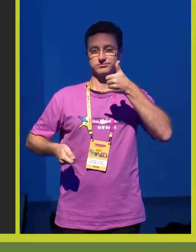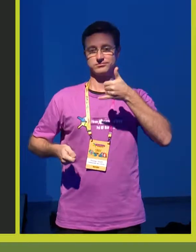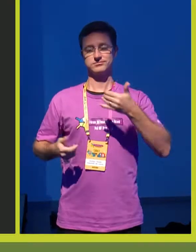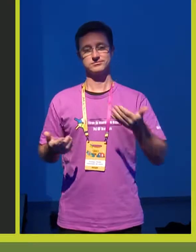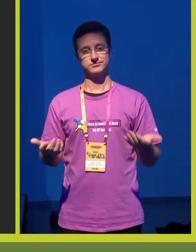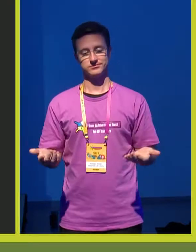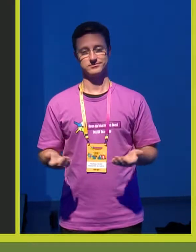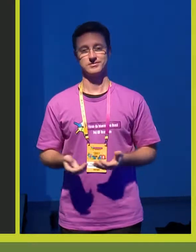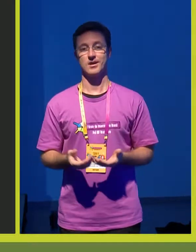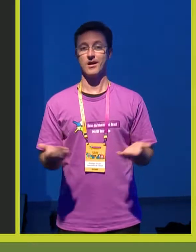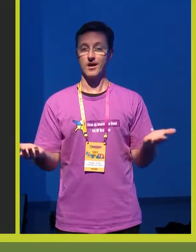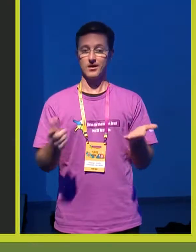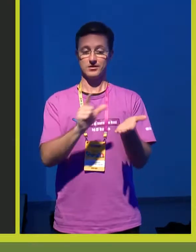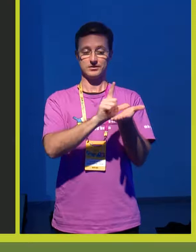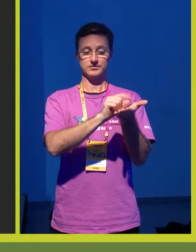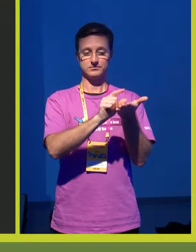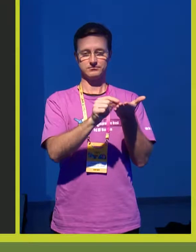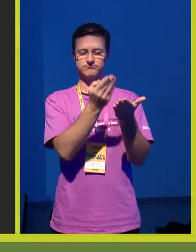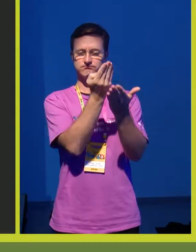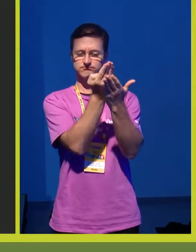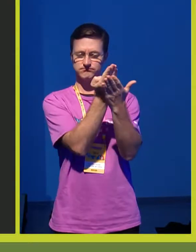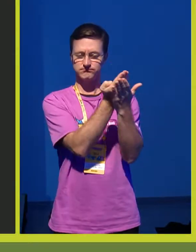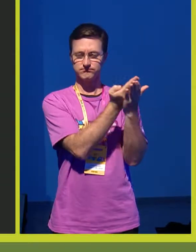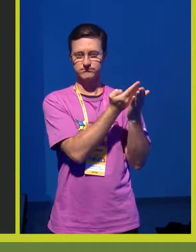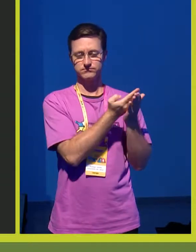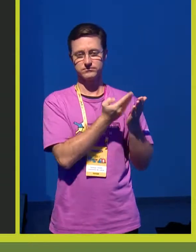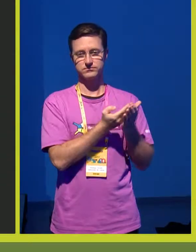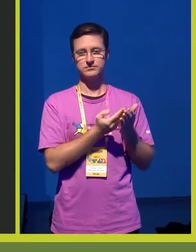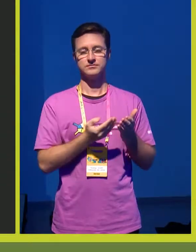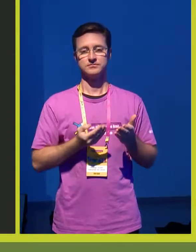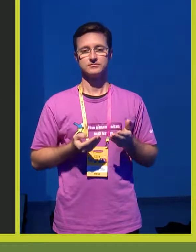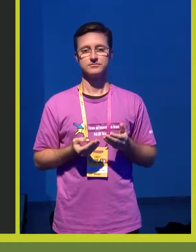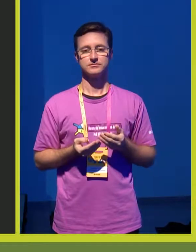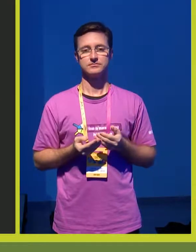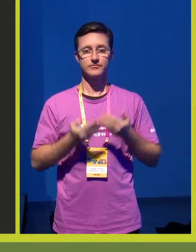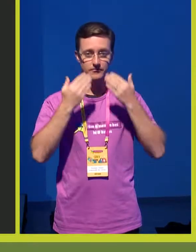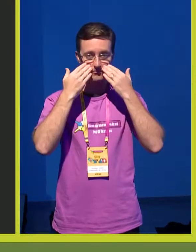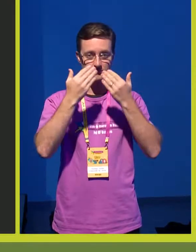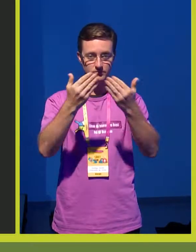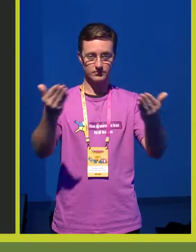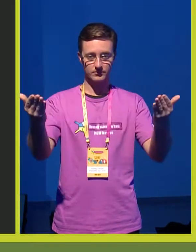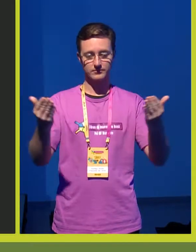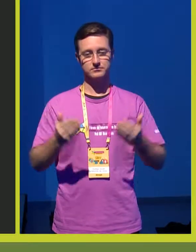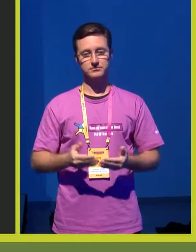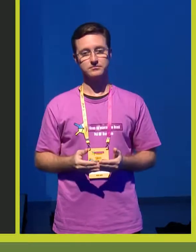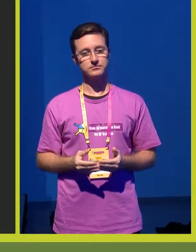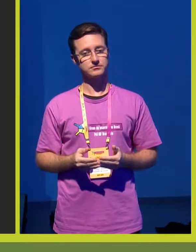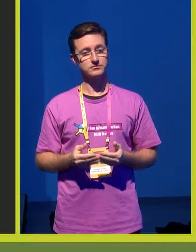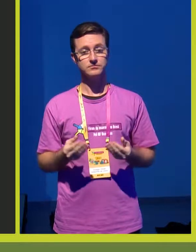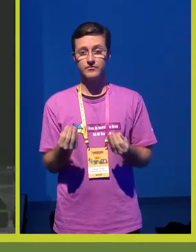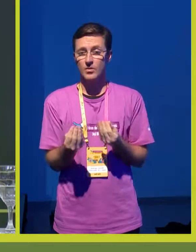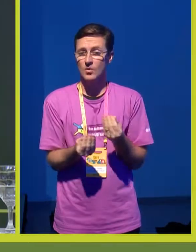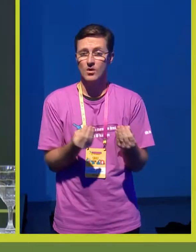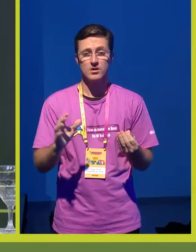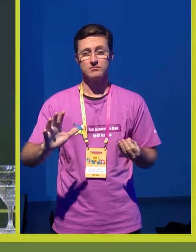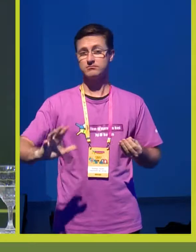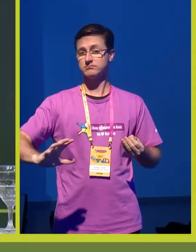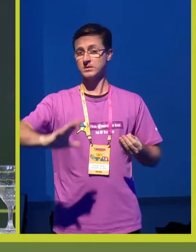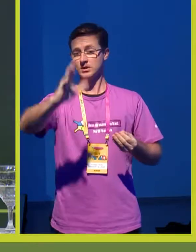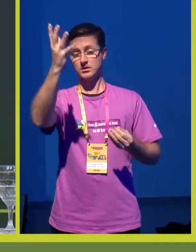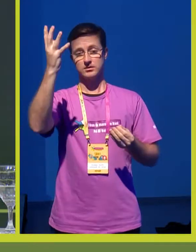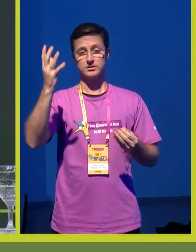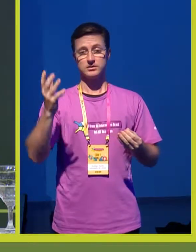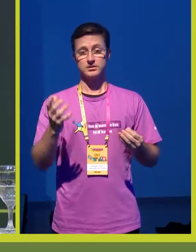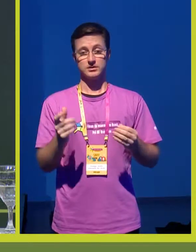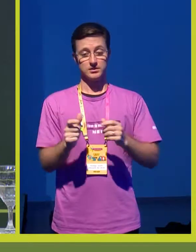nesse artigo, que foi apresentado inicialmente no seminário da Lavitz, foi como aconteceu um tipo de expansão